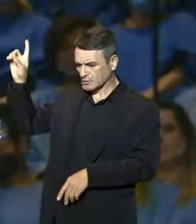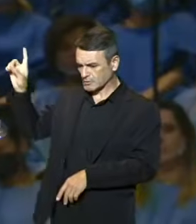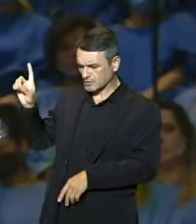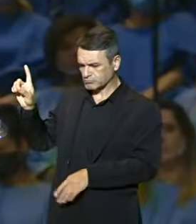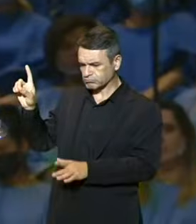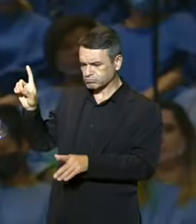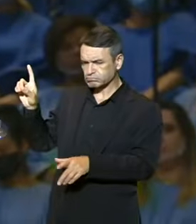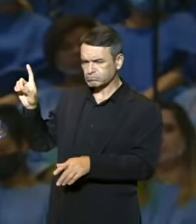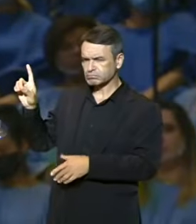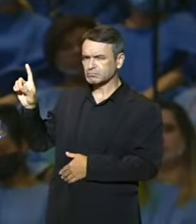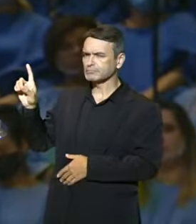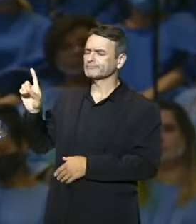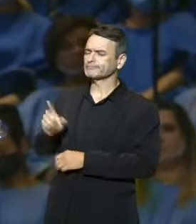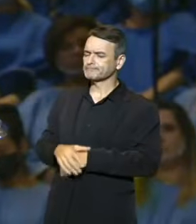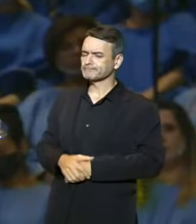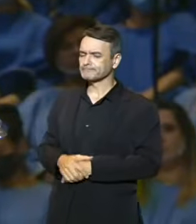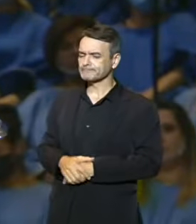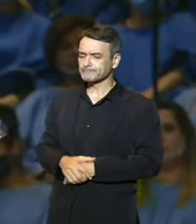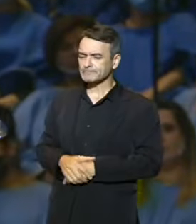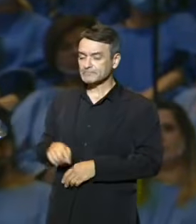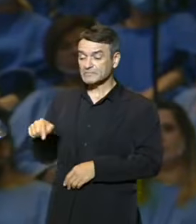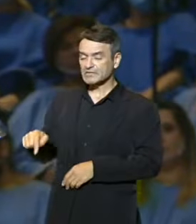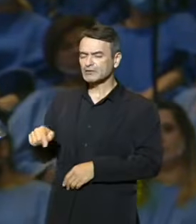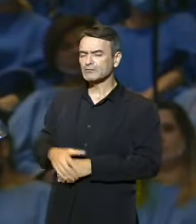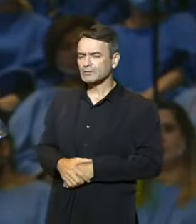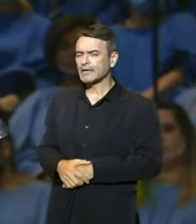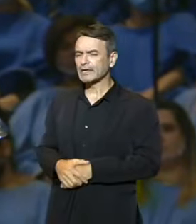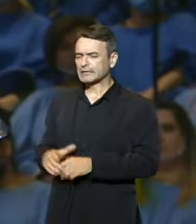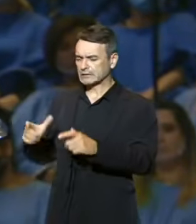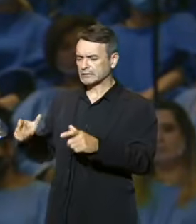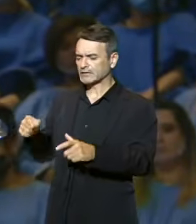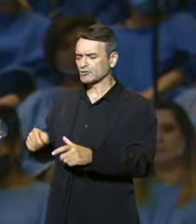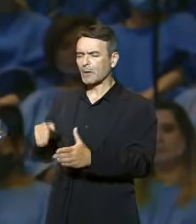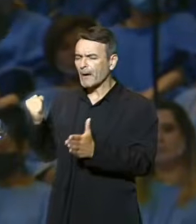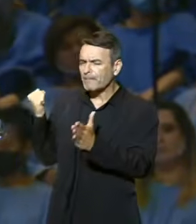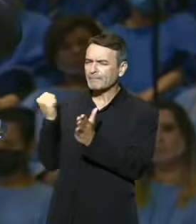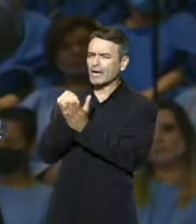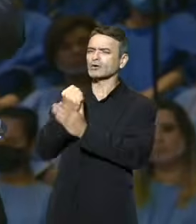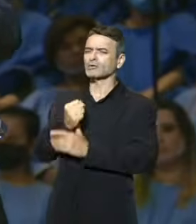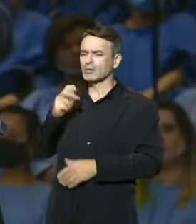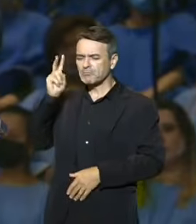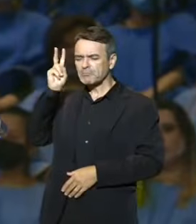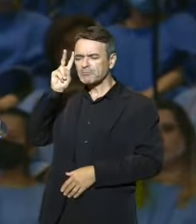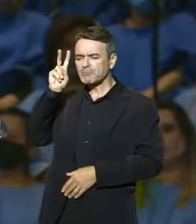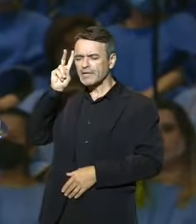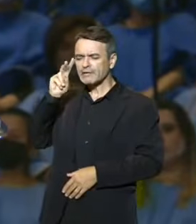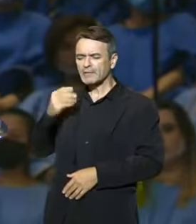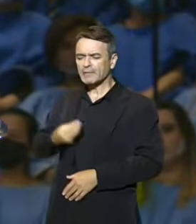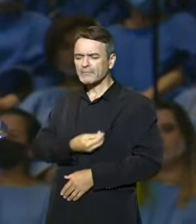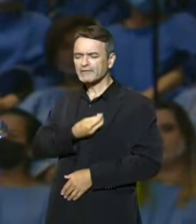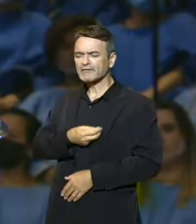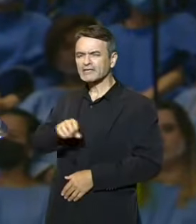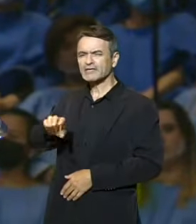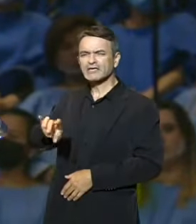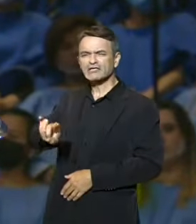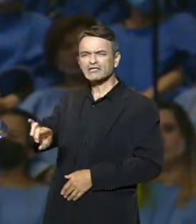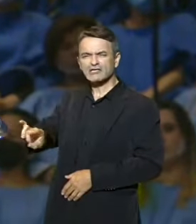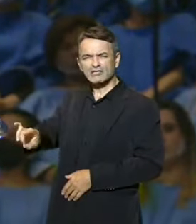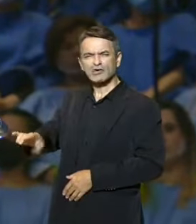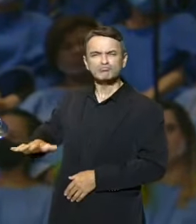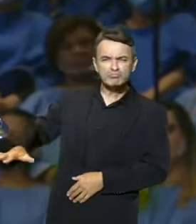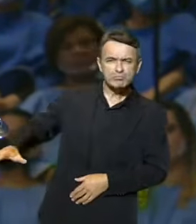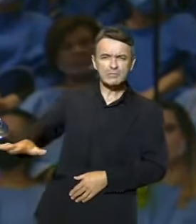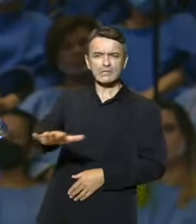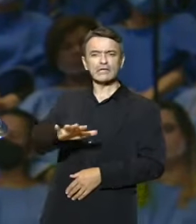operaram de maneira tal que este lugar se tornasse um marco de lembrança da rebeldia, do problema